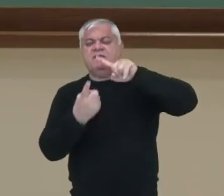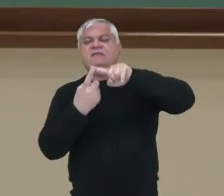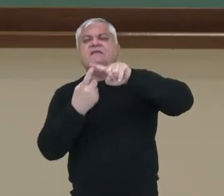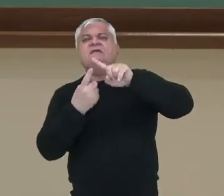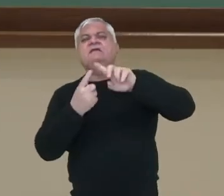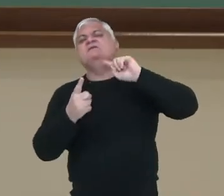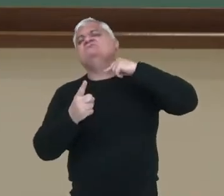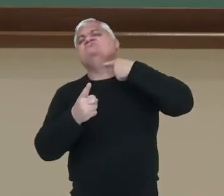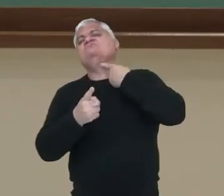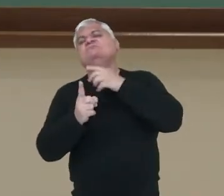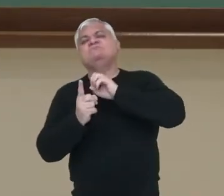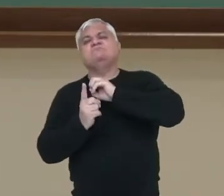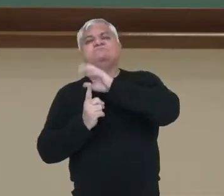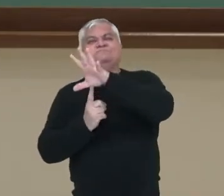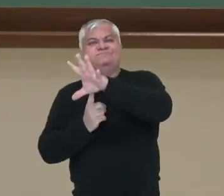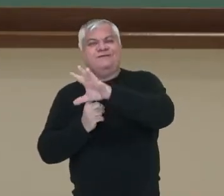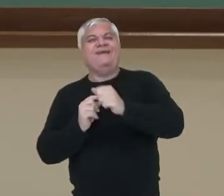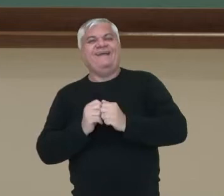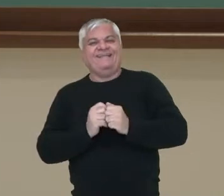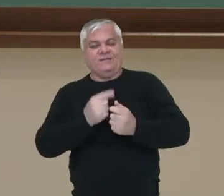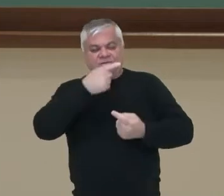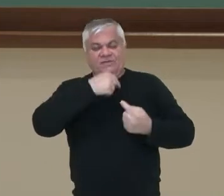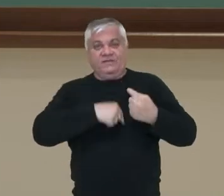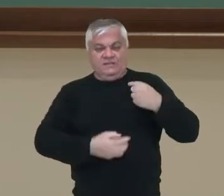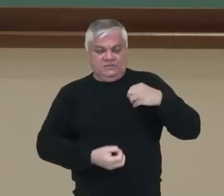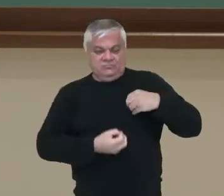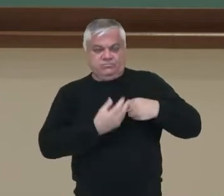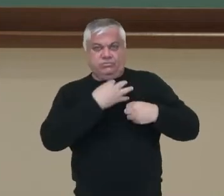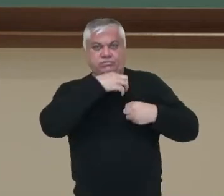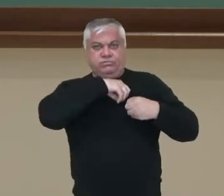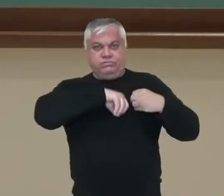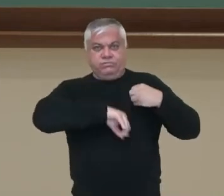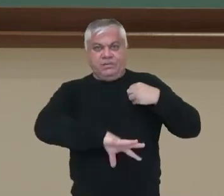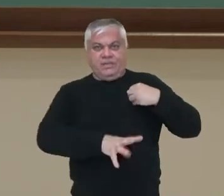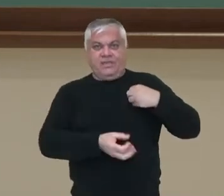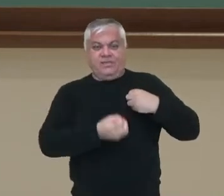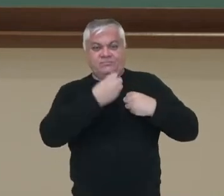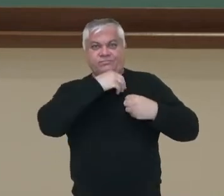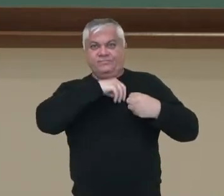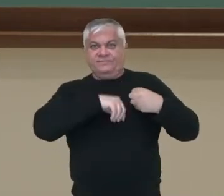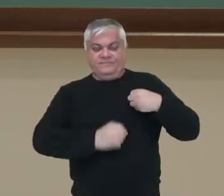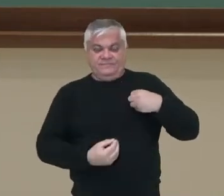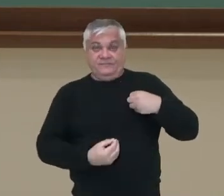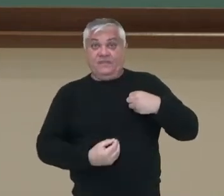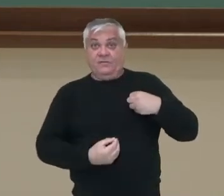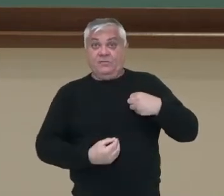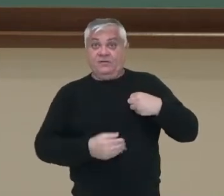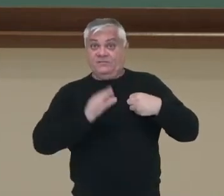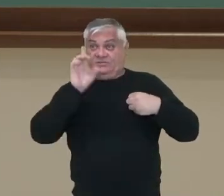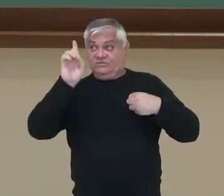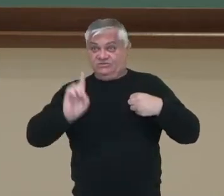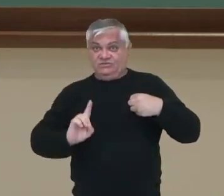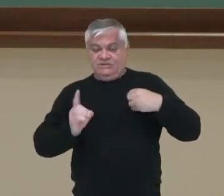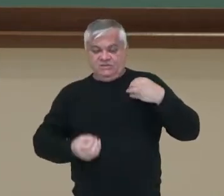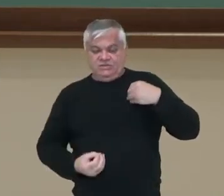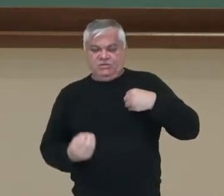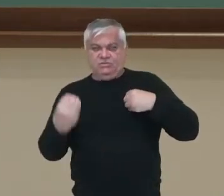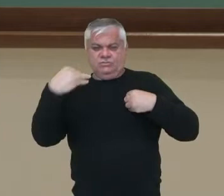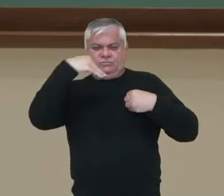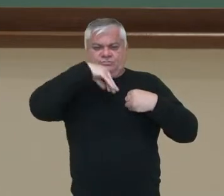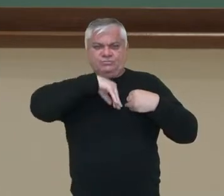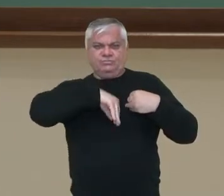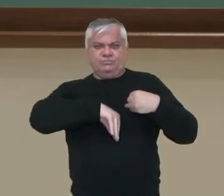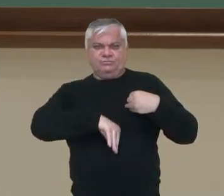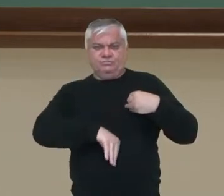outra. Então, dentro do coração, esse sangue não se mistura, tá? Do lado direito, vai passar o sangue rico